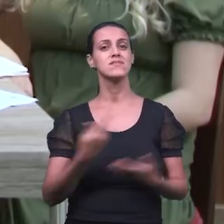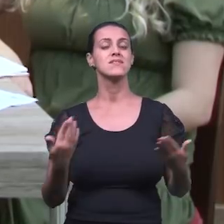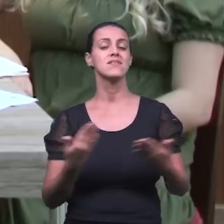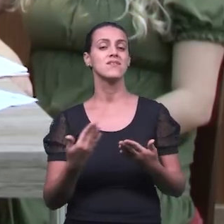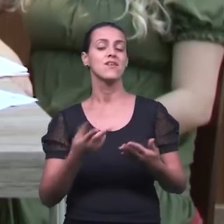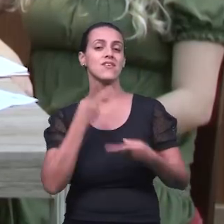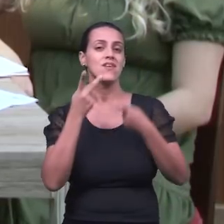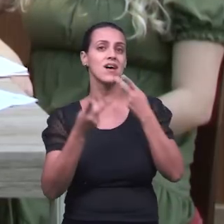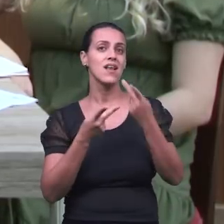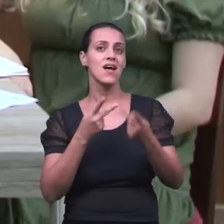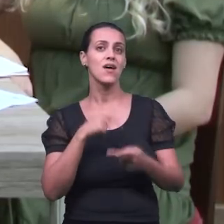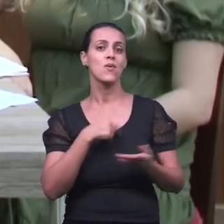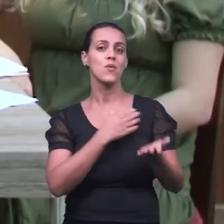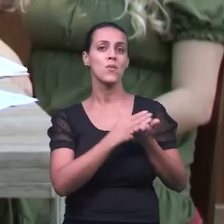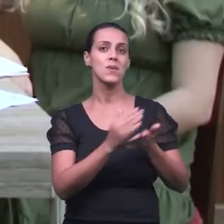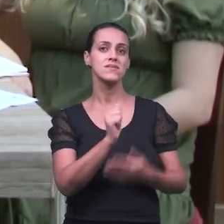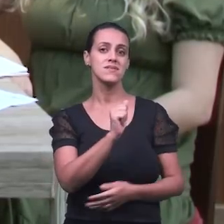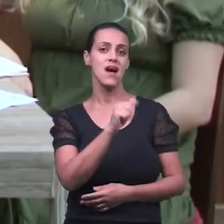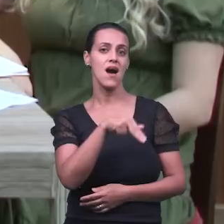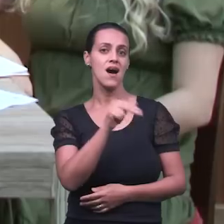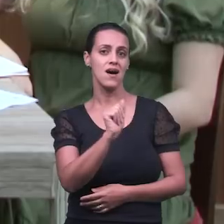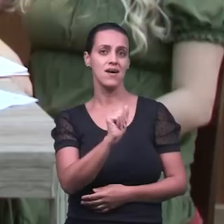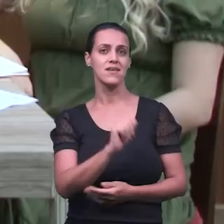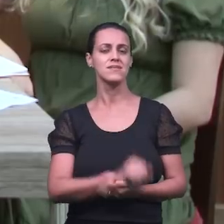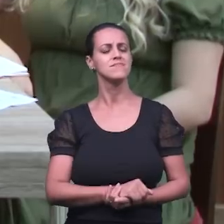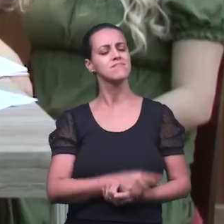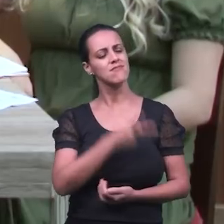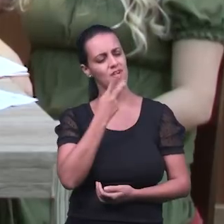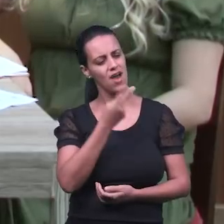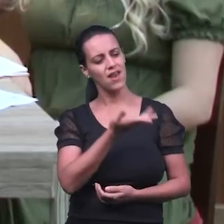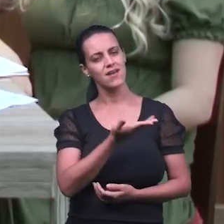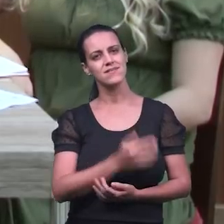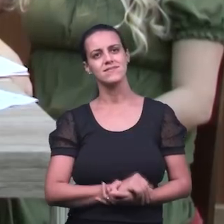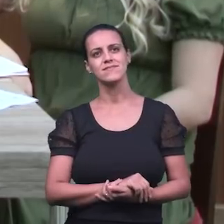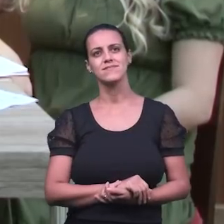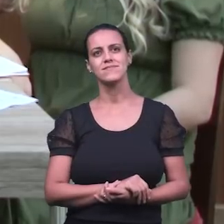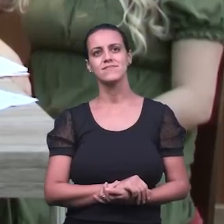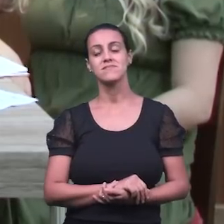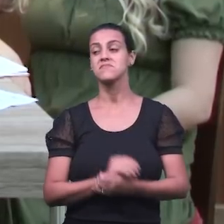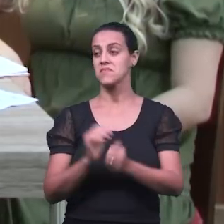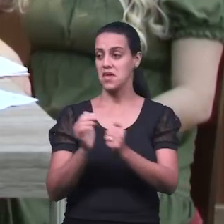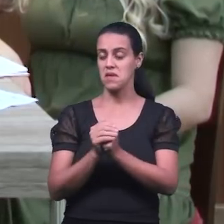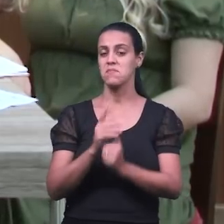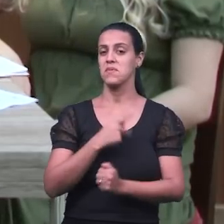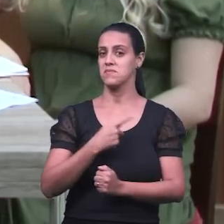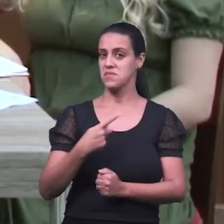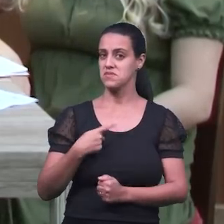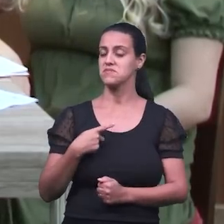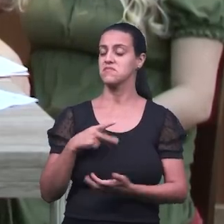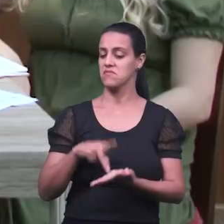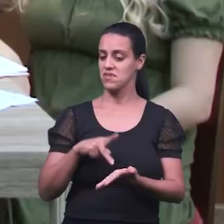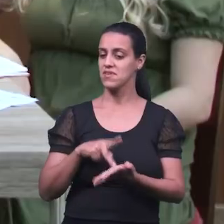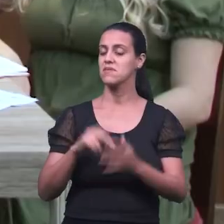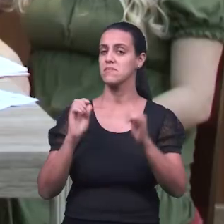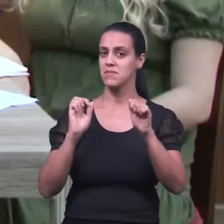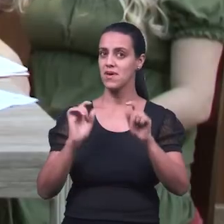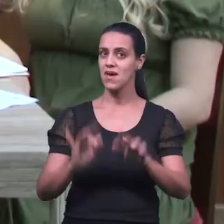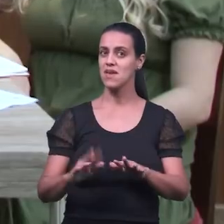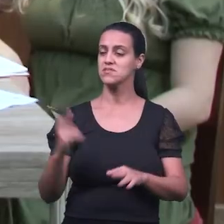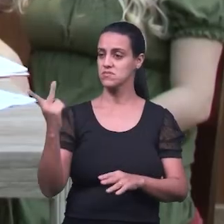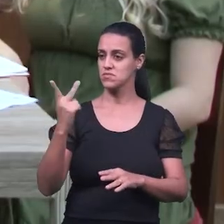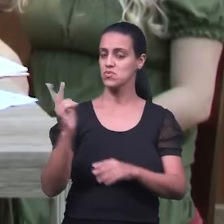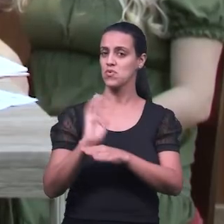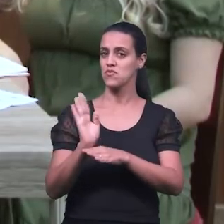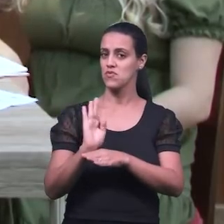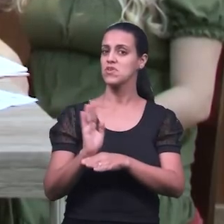ver os comentários e vou começar aqui pela Ana Beatriz. Pode falar, Ana. Amém, pastor. Realmente uma bênção. Assim, as duas